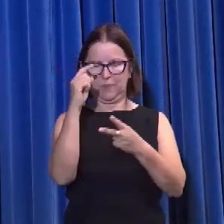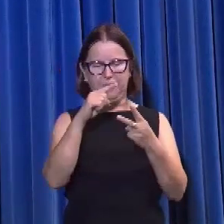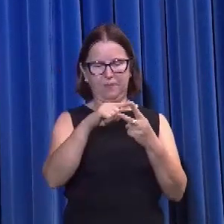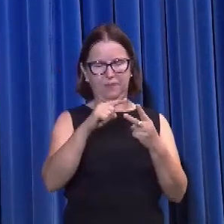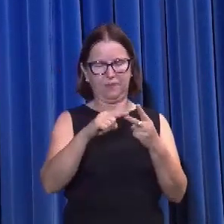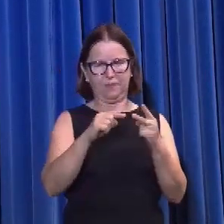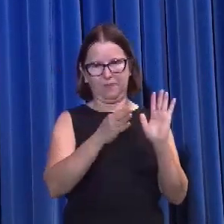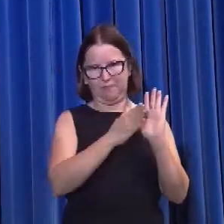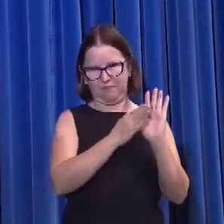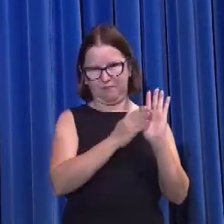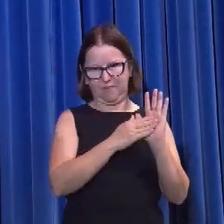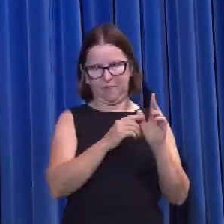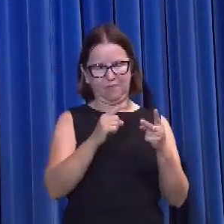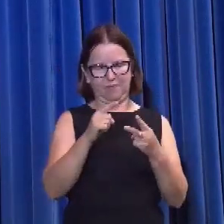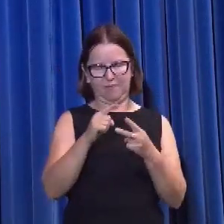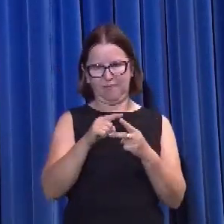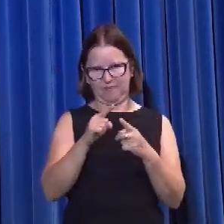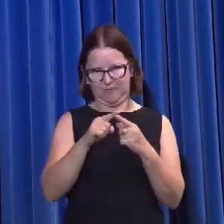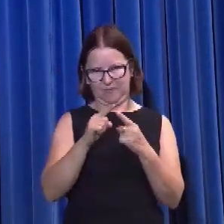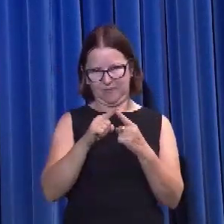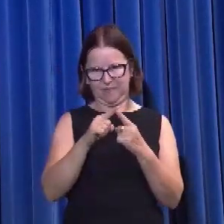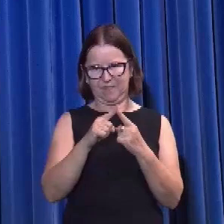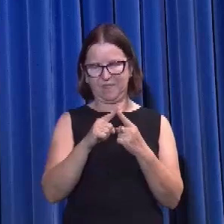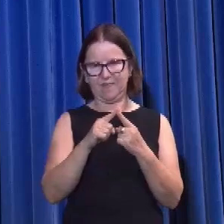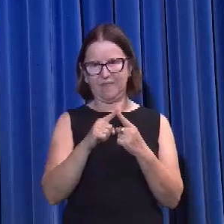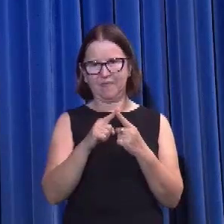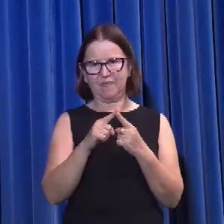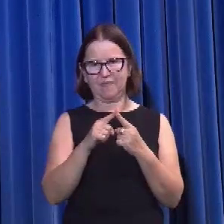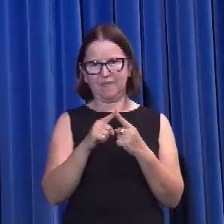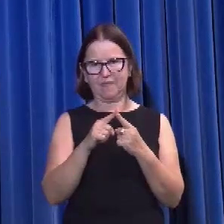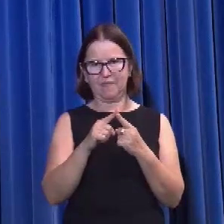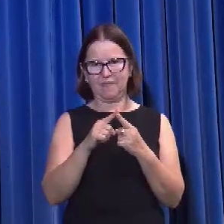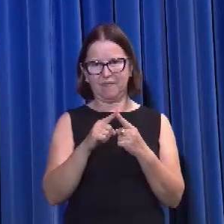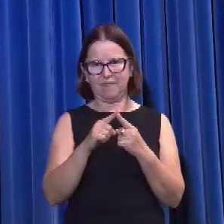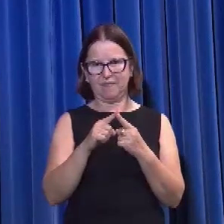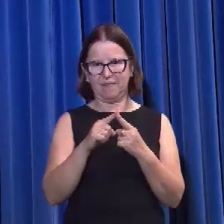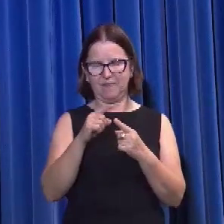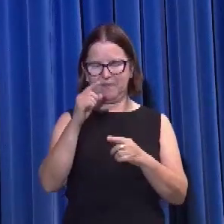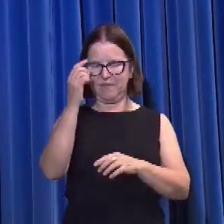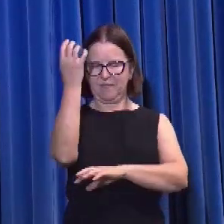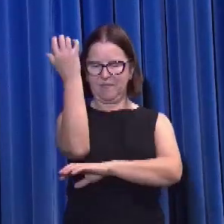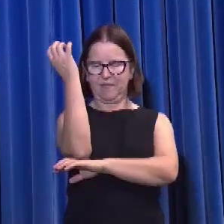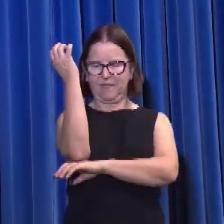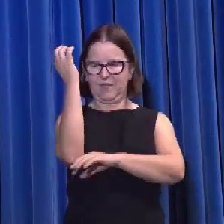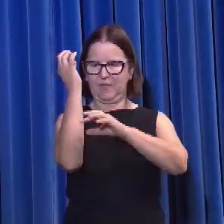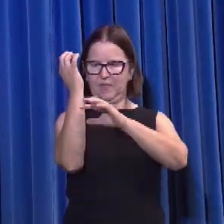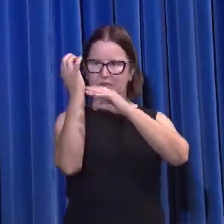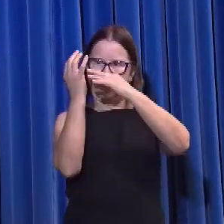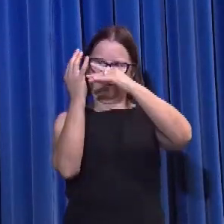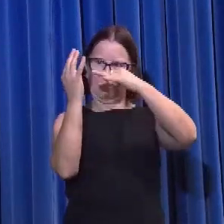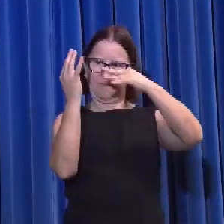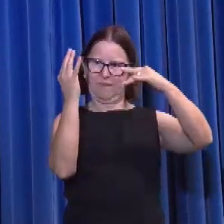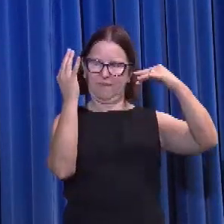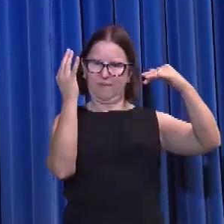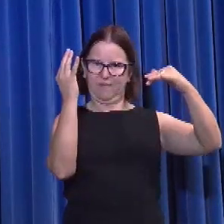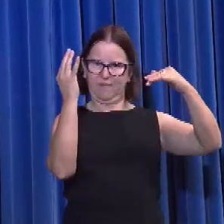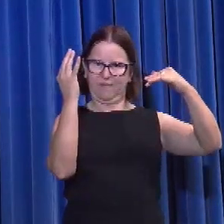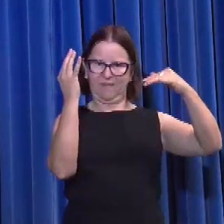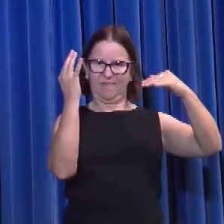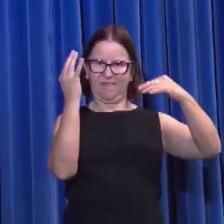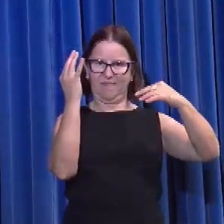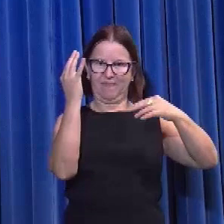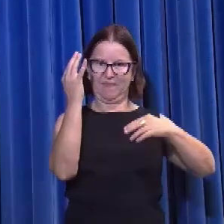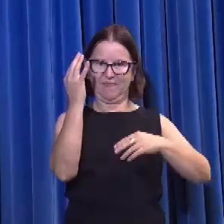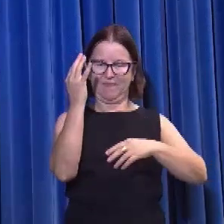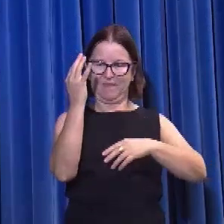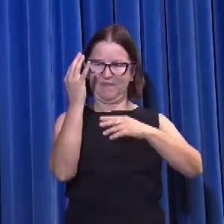propósitos. Um é sustentar os galhos, os ramos. O